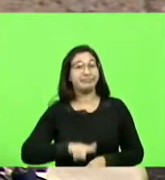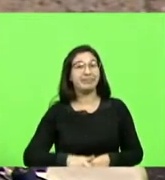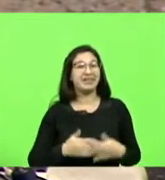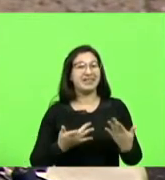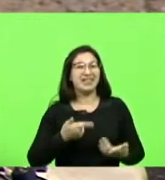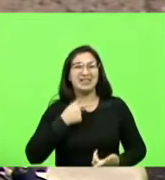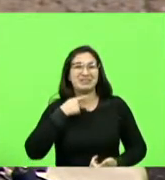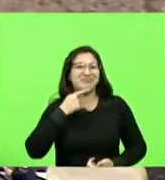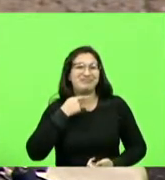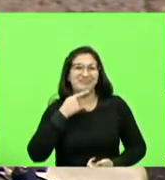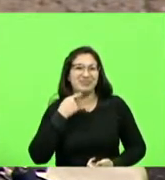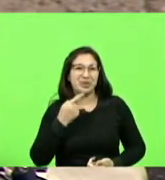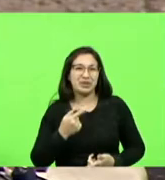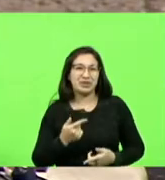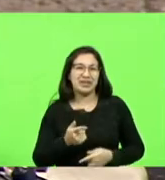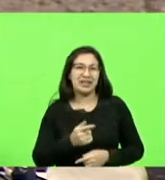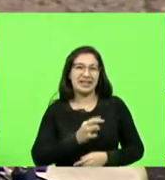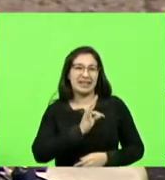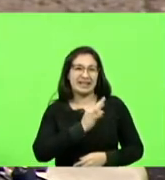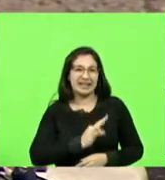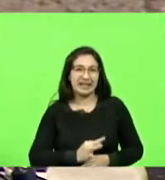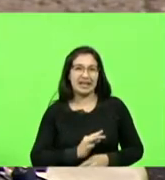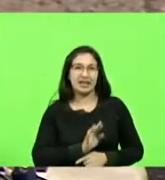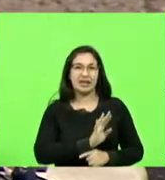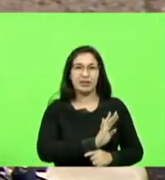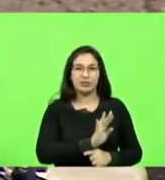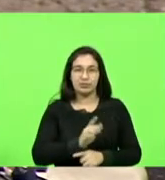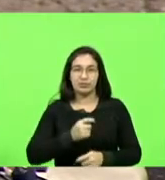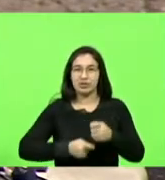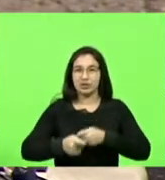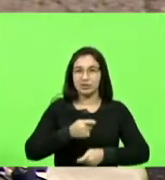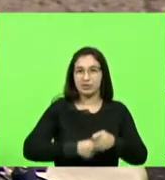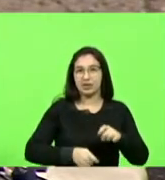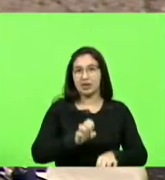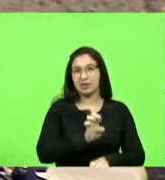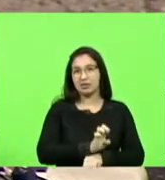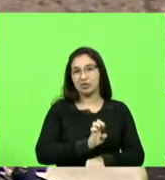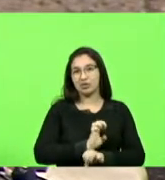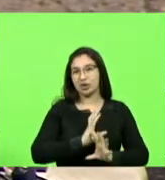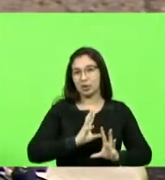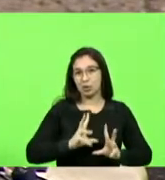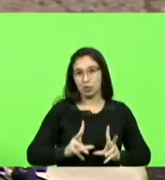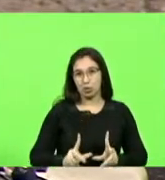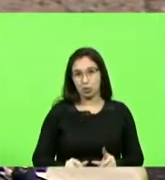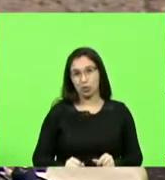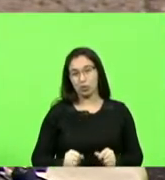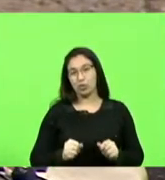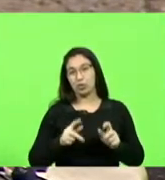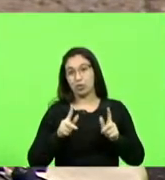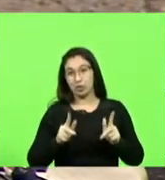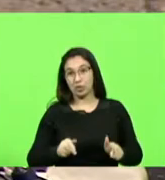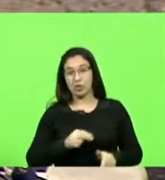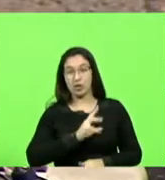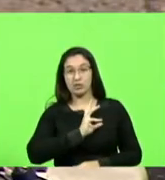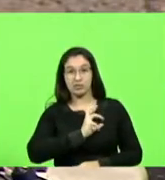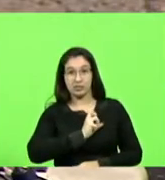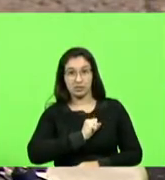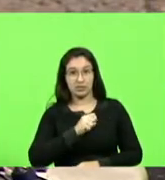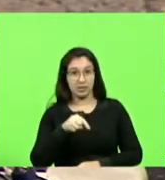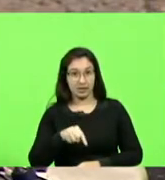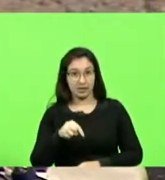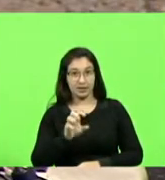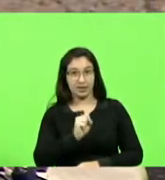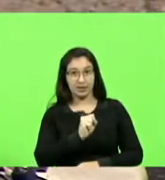capacidade técnica de gerir um estado inteiro, como é o nosso SAMU aqui em Santa Catarina. E o